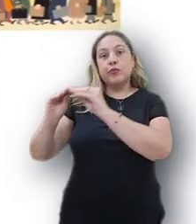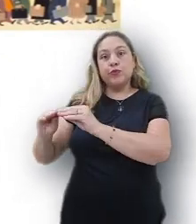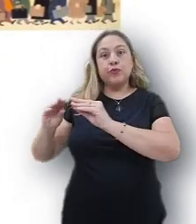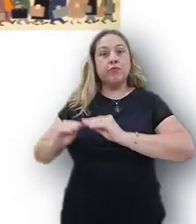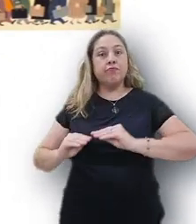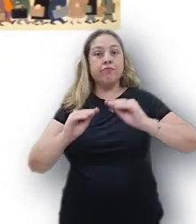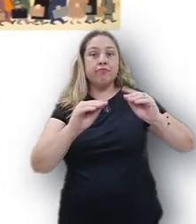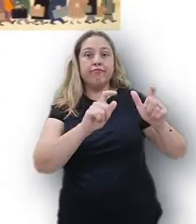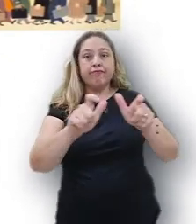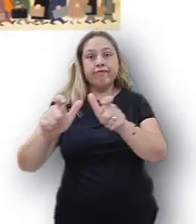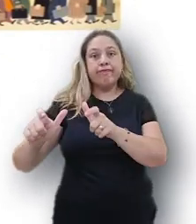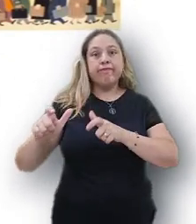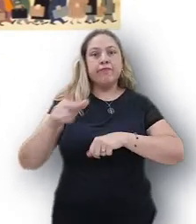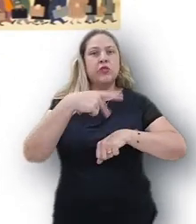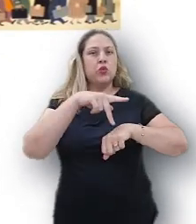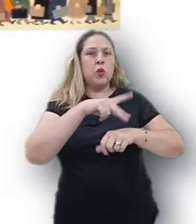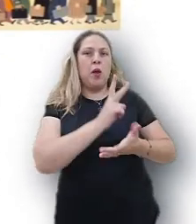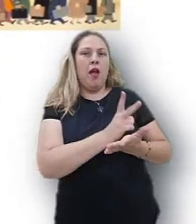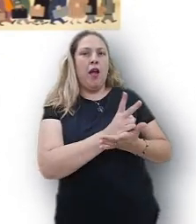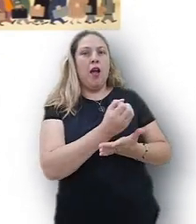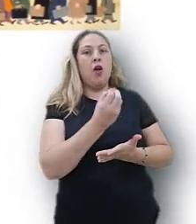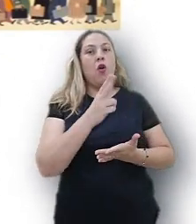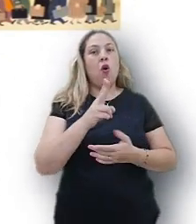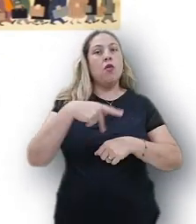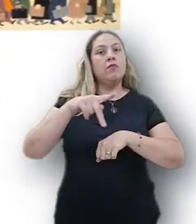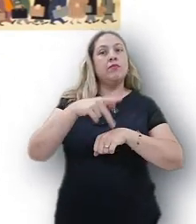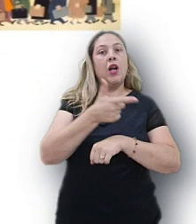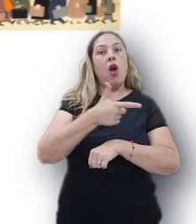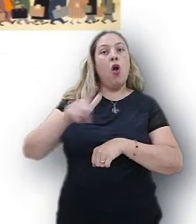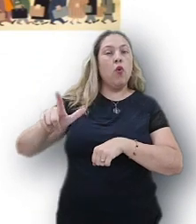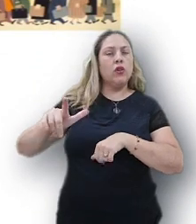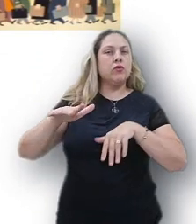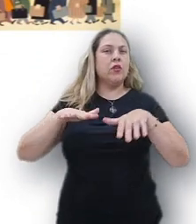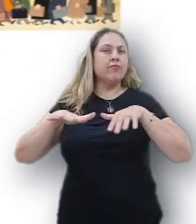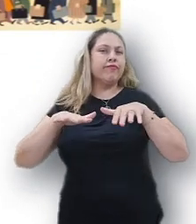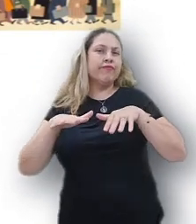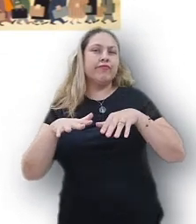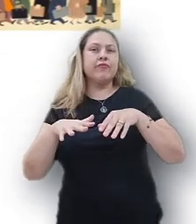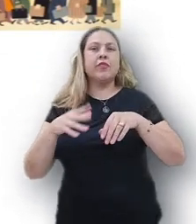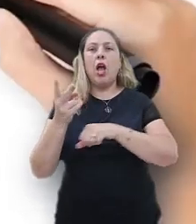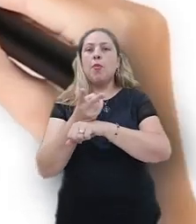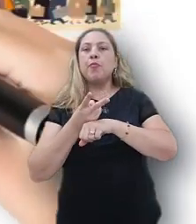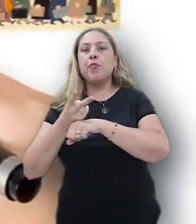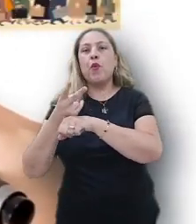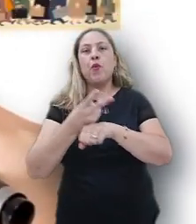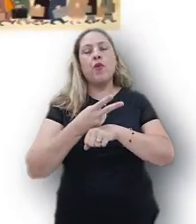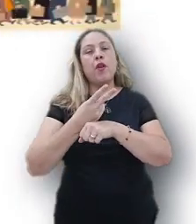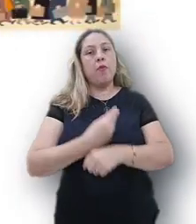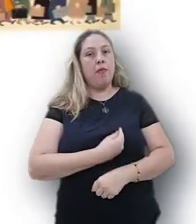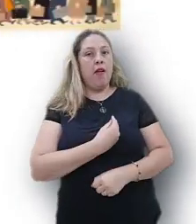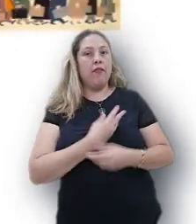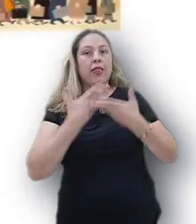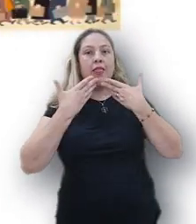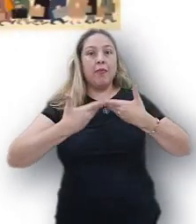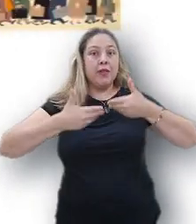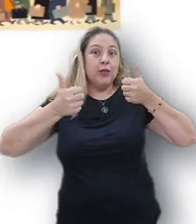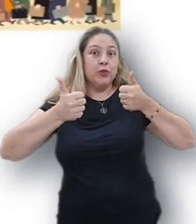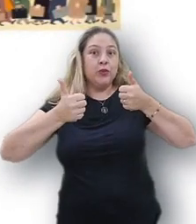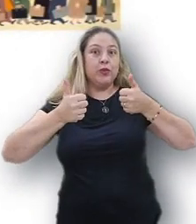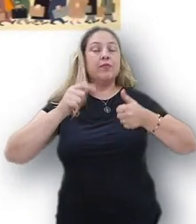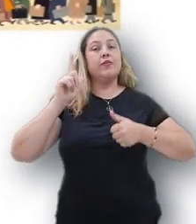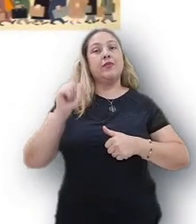de vida, tanto dentro do seu país quanto fora dele. É essa movimentação de pessoas